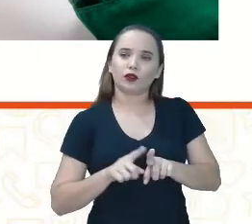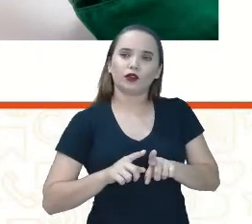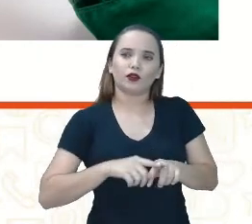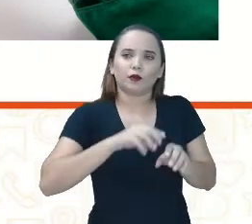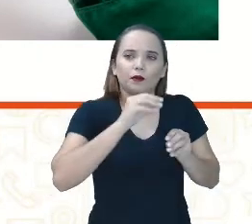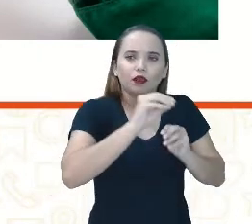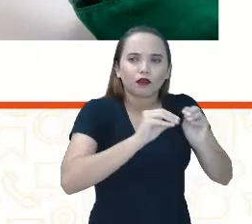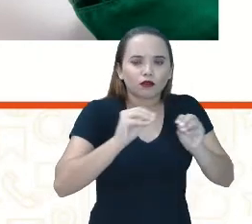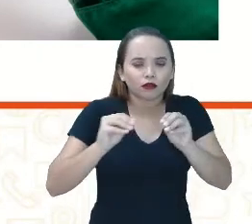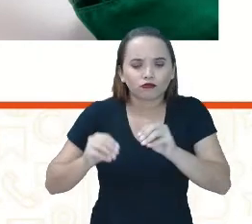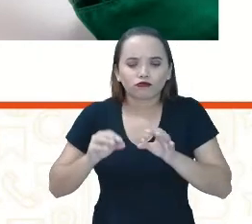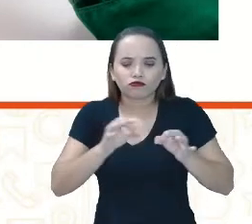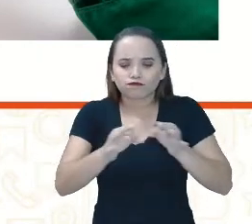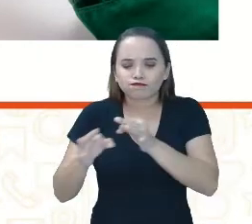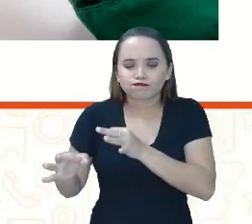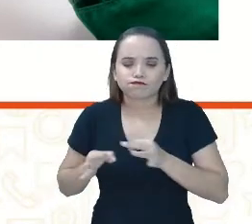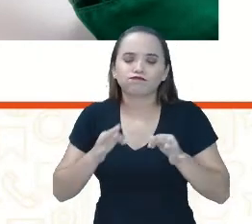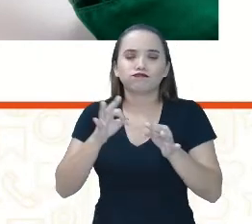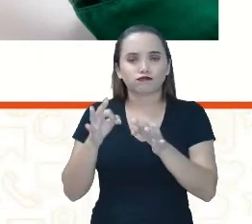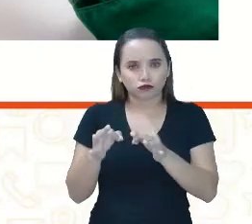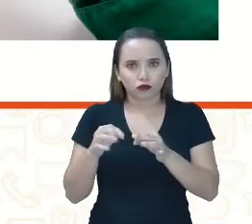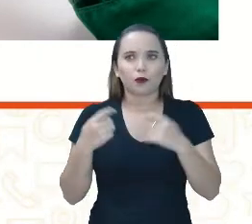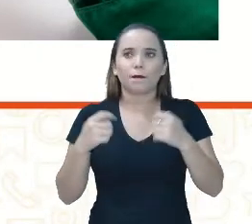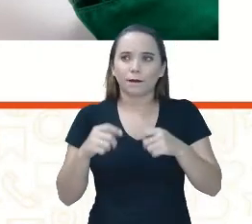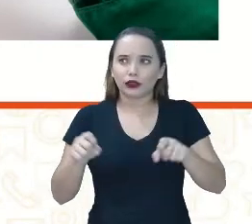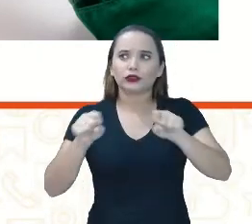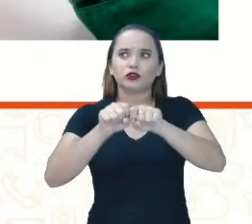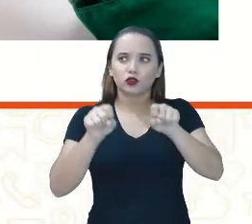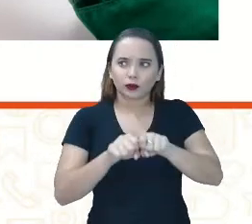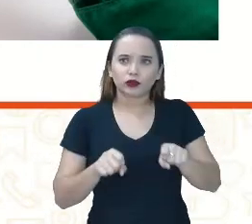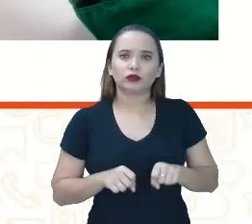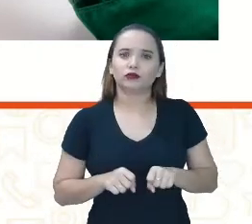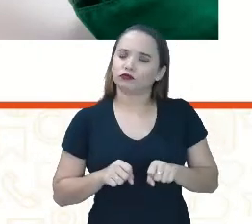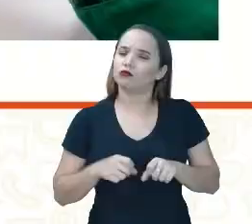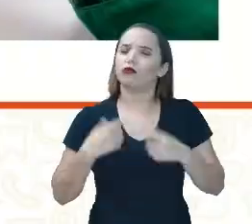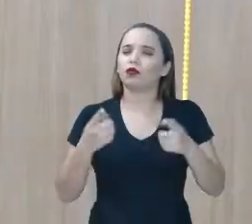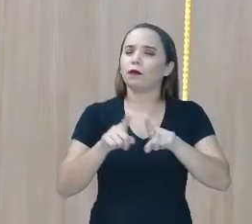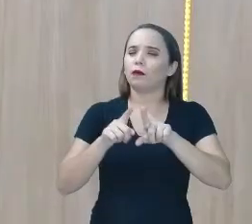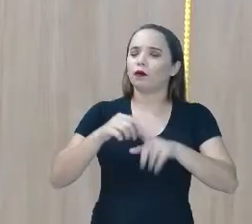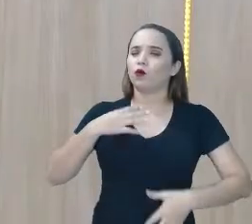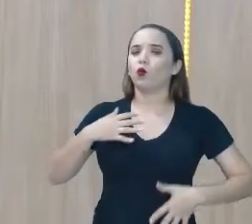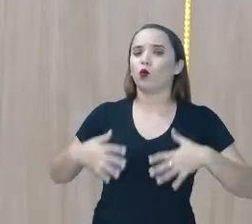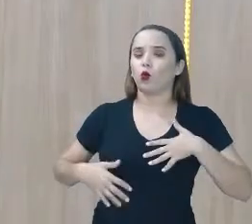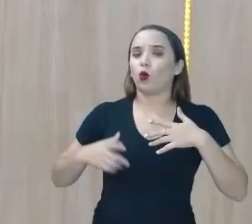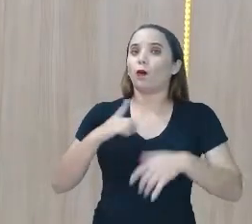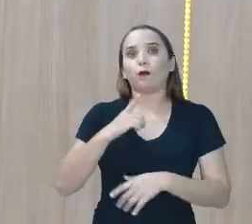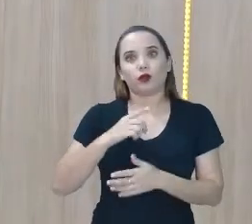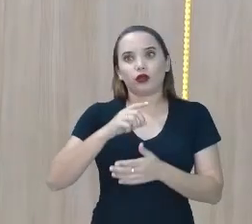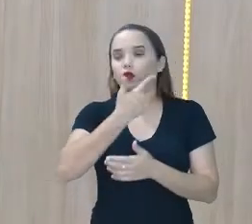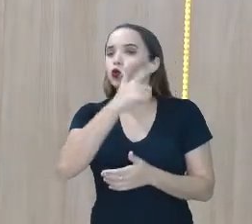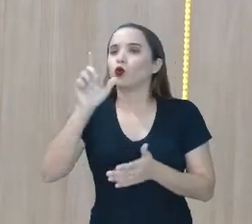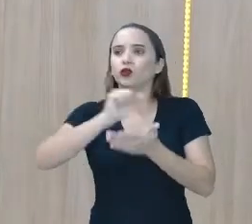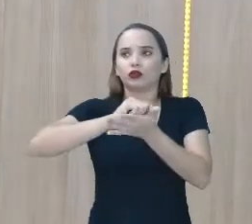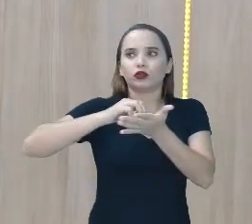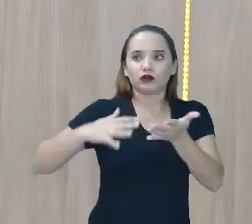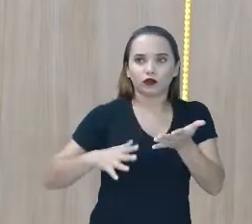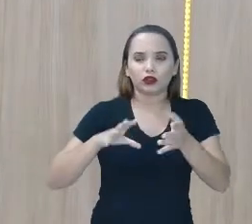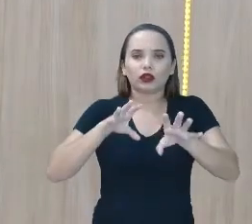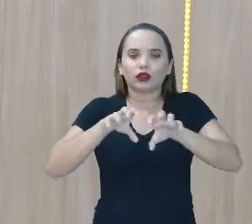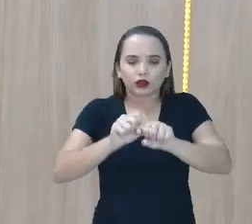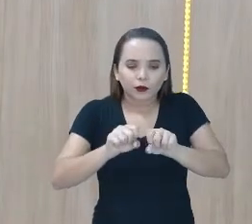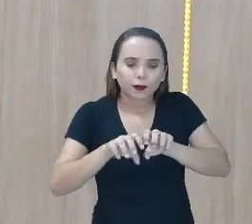de organização, né, de sistematização do corpo. E aí a gente tem outra atividade com massinha, quando